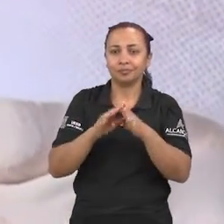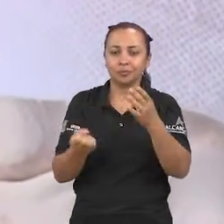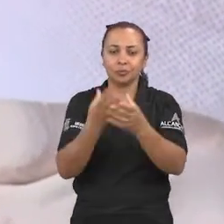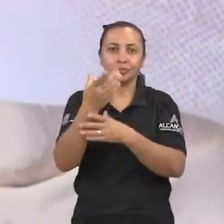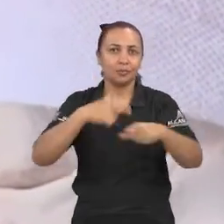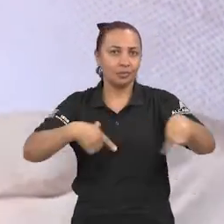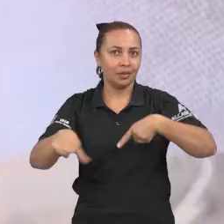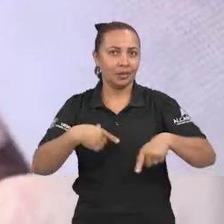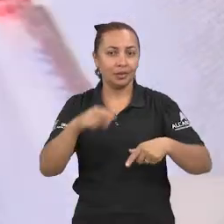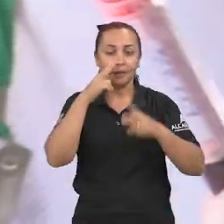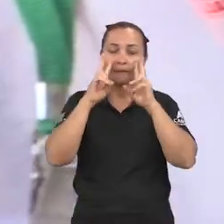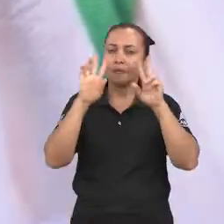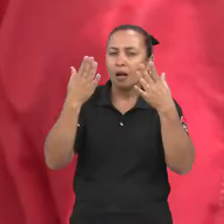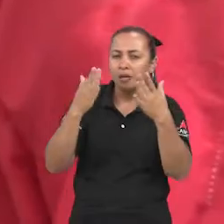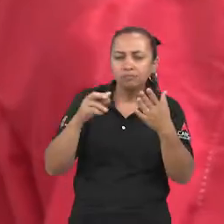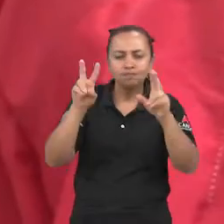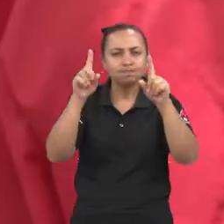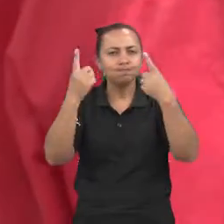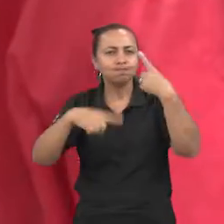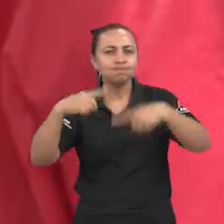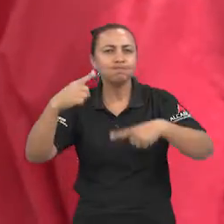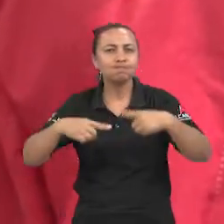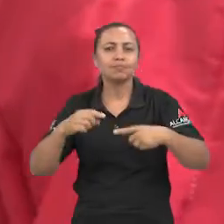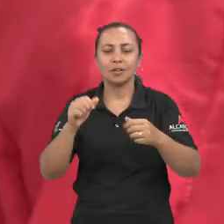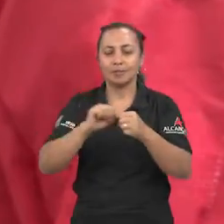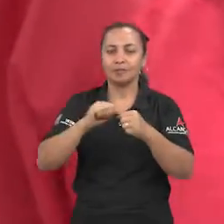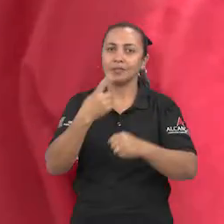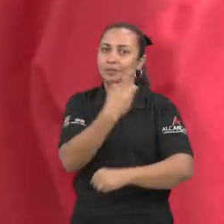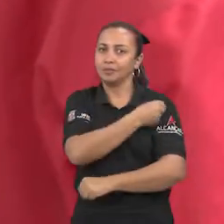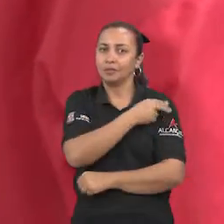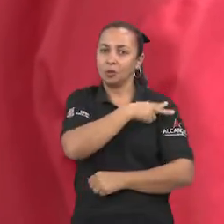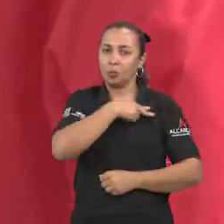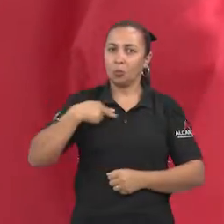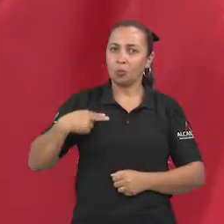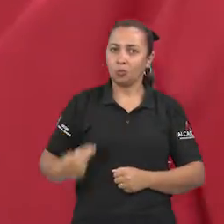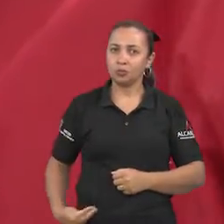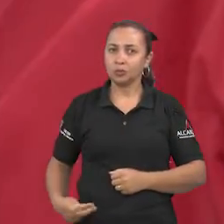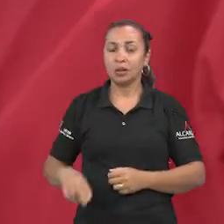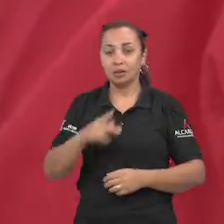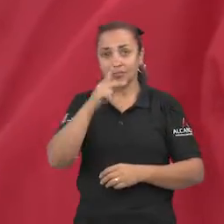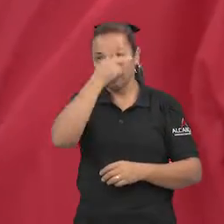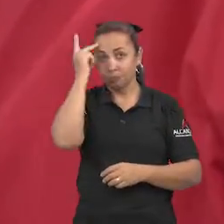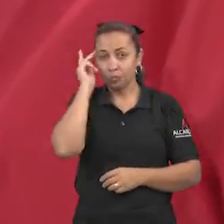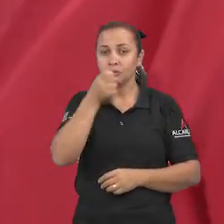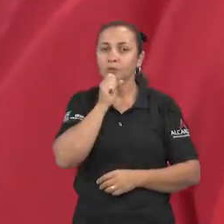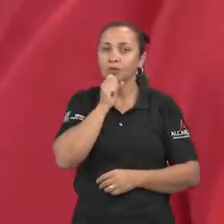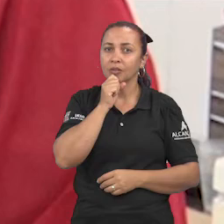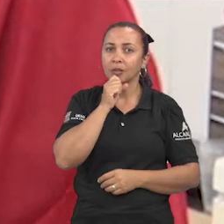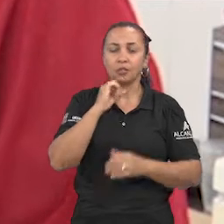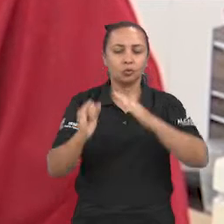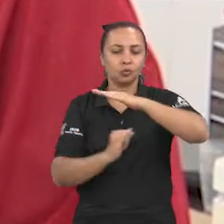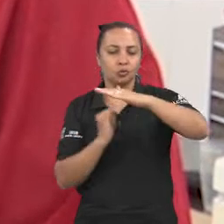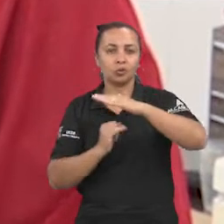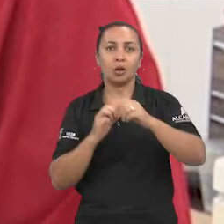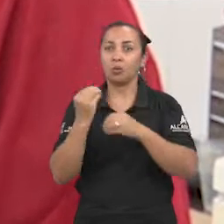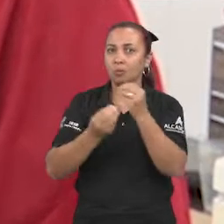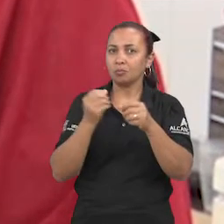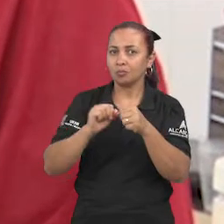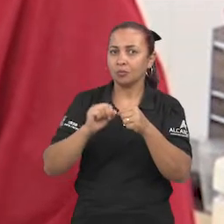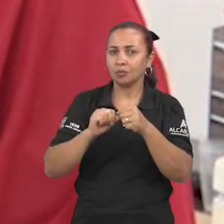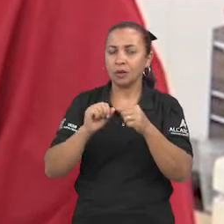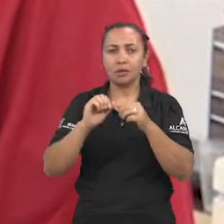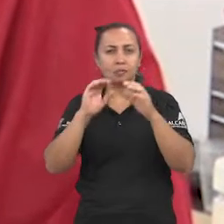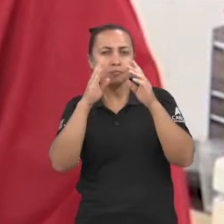imunológica após a vacinação com Coronavac em idosos institucionalizados. E como foi feita essa avaliação? A partir de uma